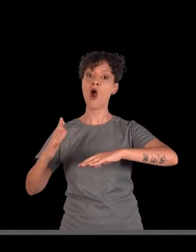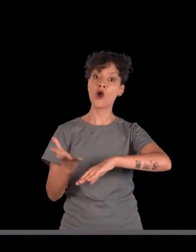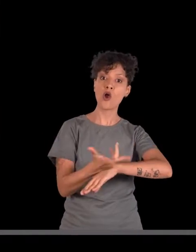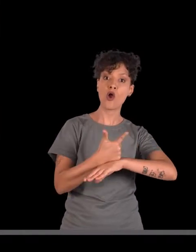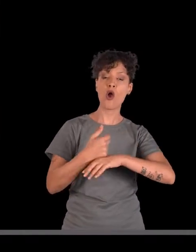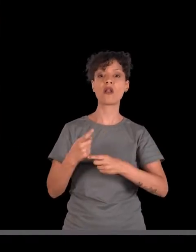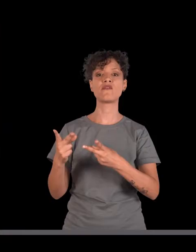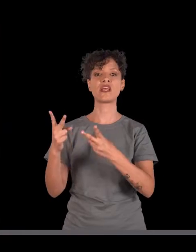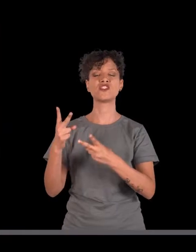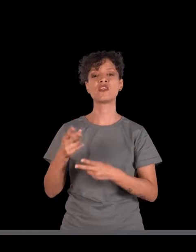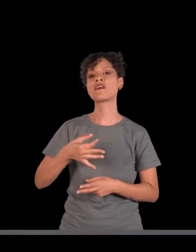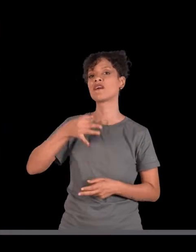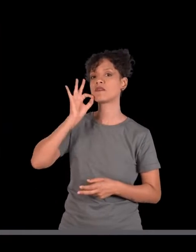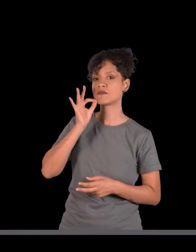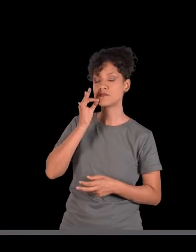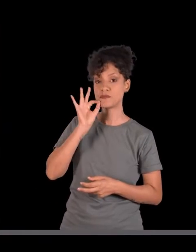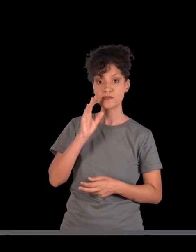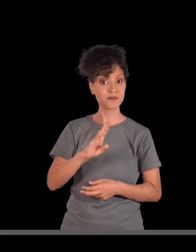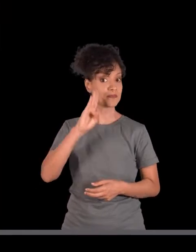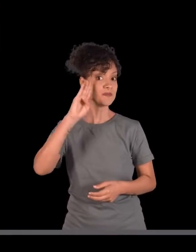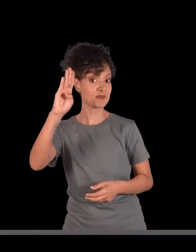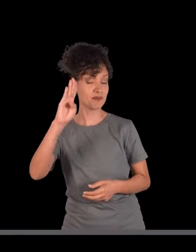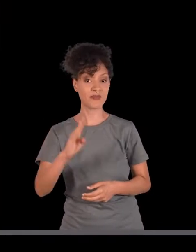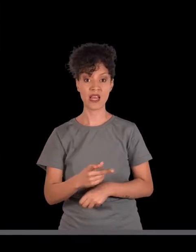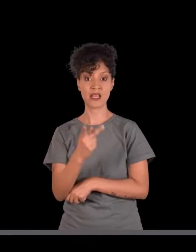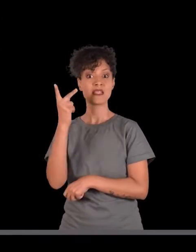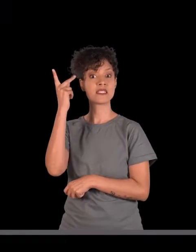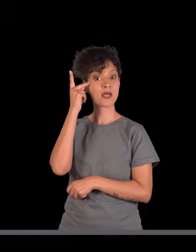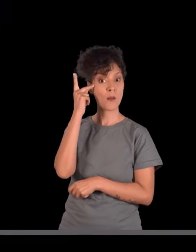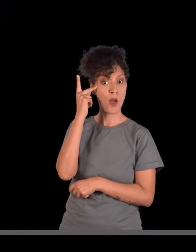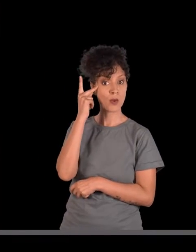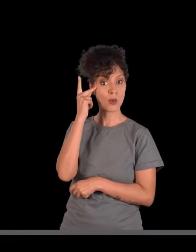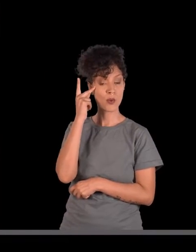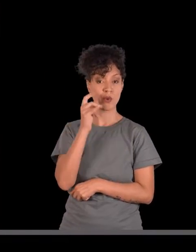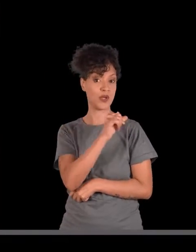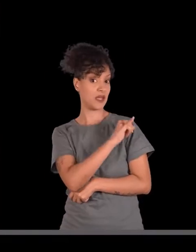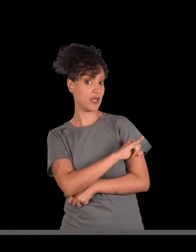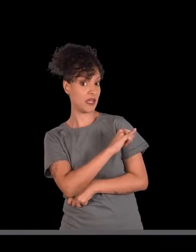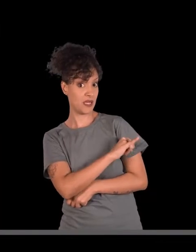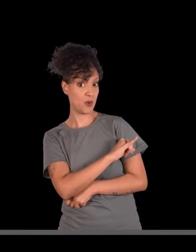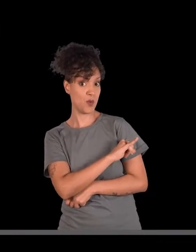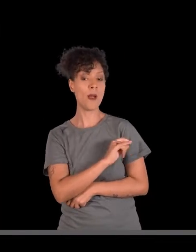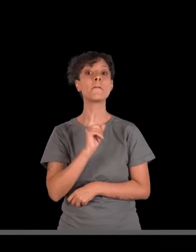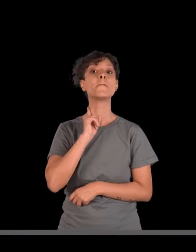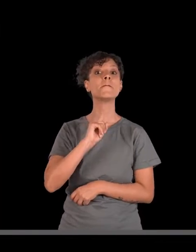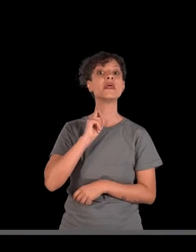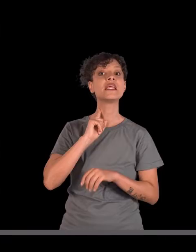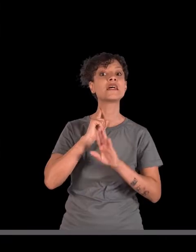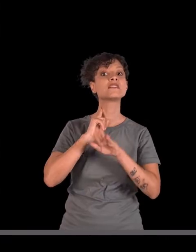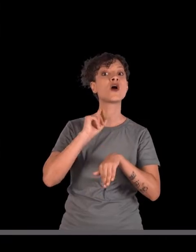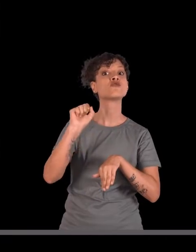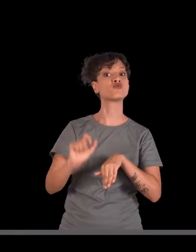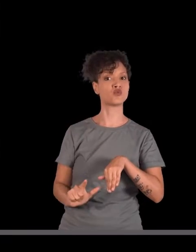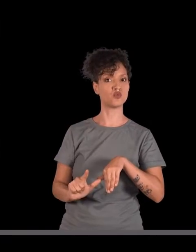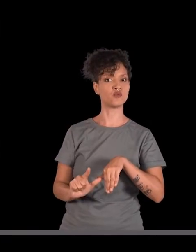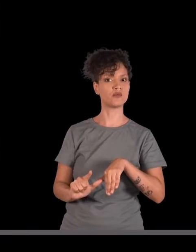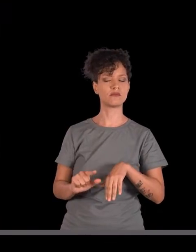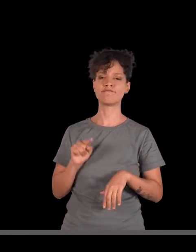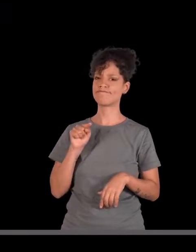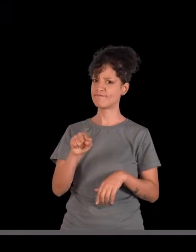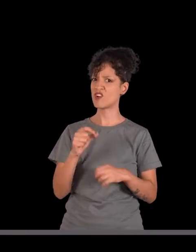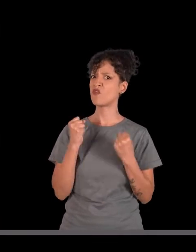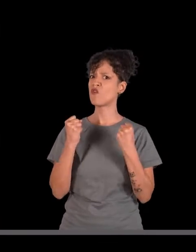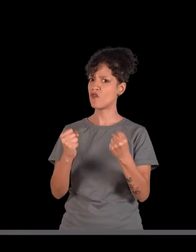café, principalmente em São Paulo, no Rio de Janeiro e no sul de Minas. Uma região muito forte,